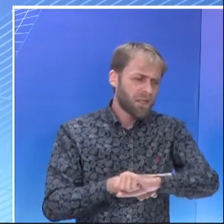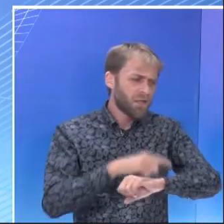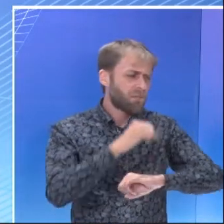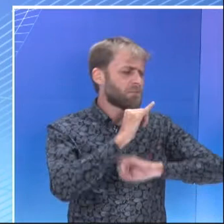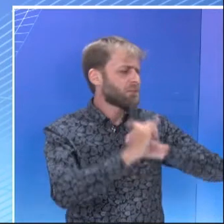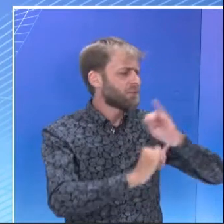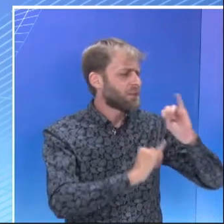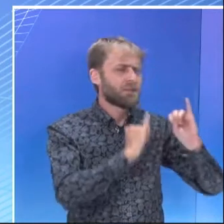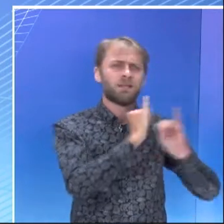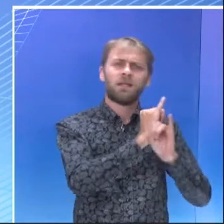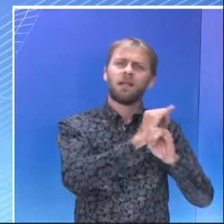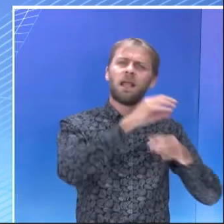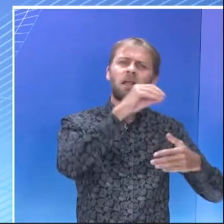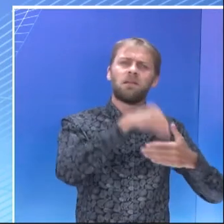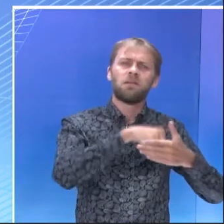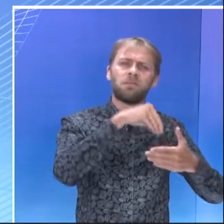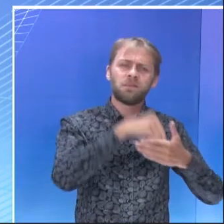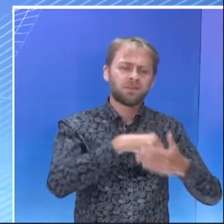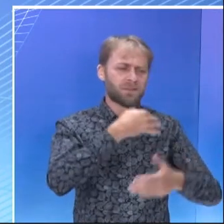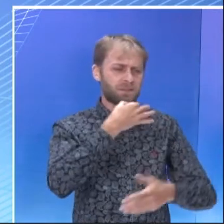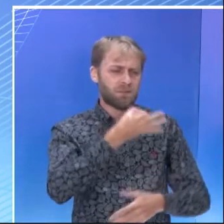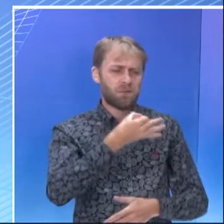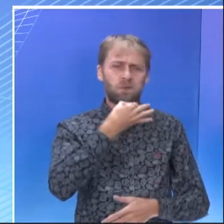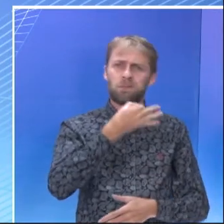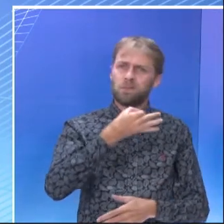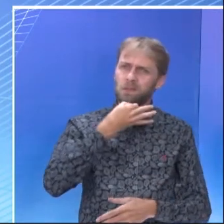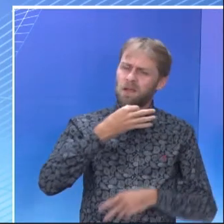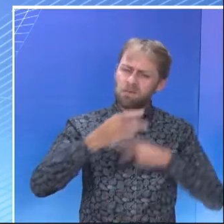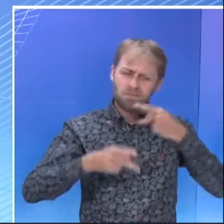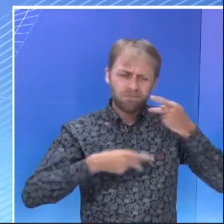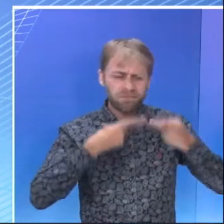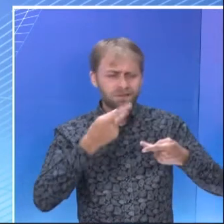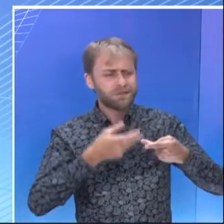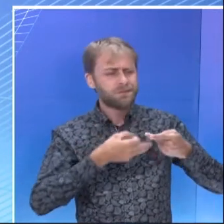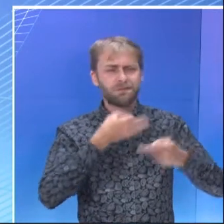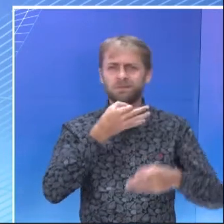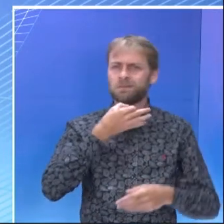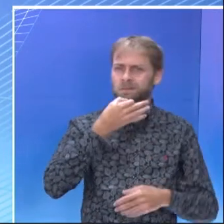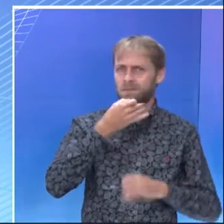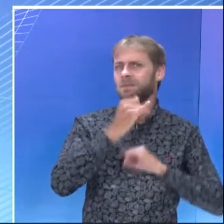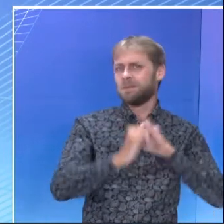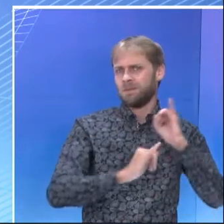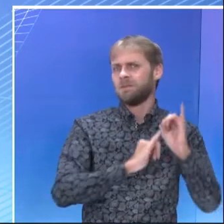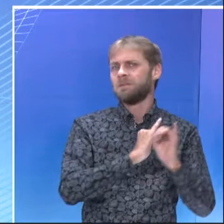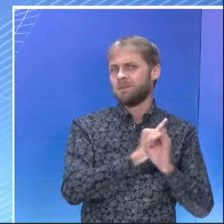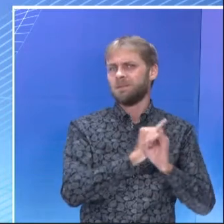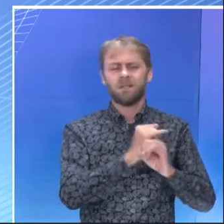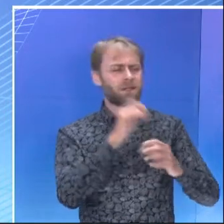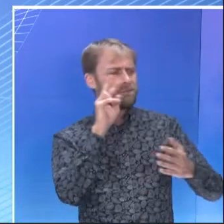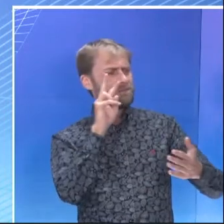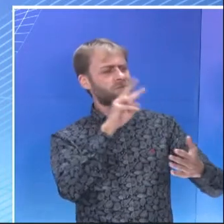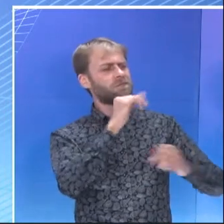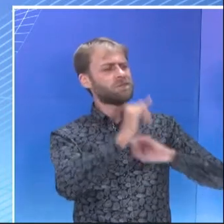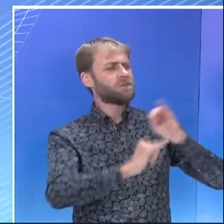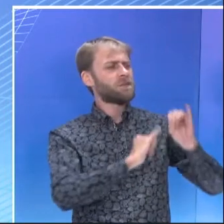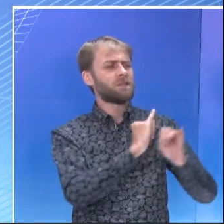internet, de postar qualquer coisa, comentando alguma coisa de um site ou de qualquer coisa que viu na